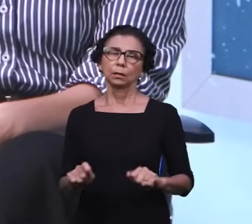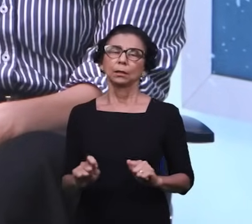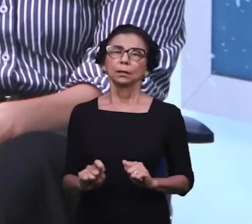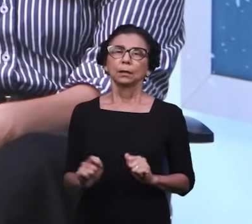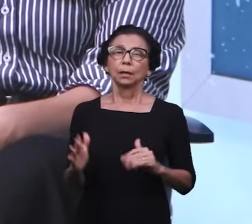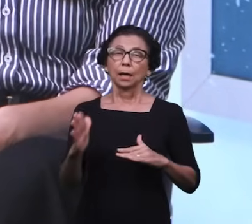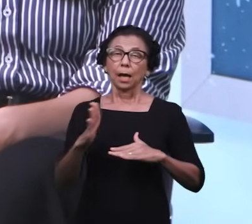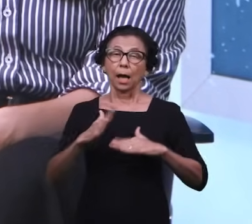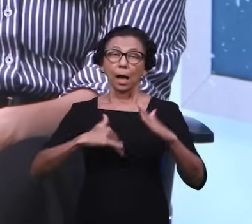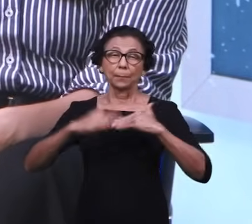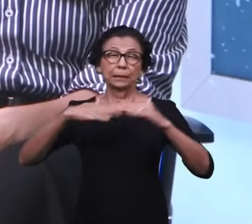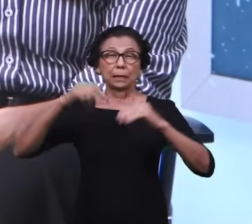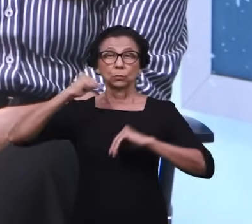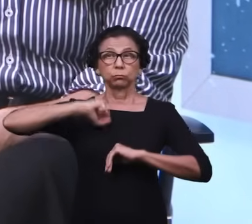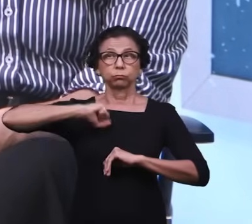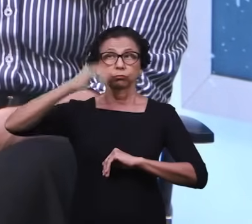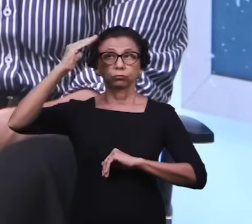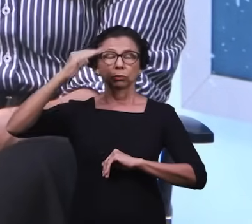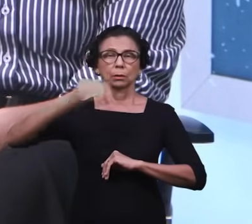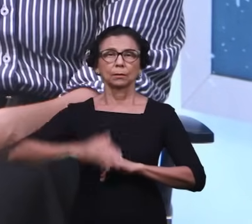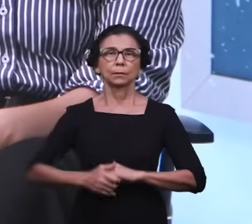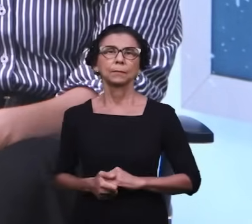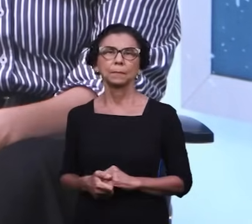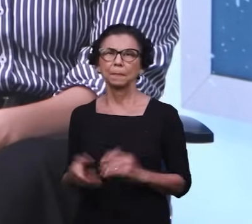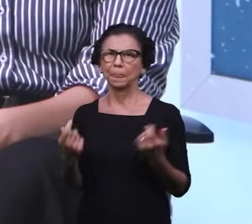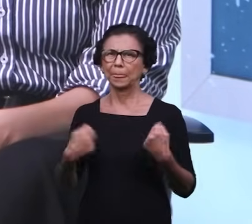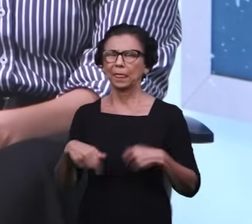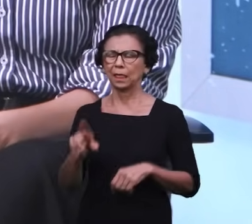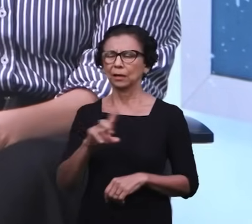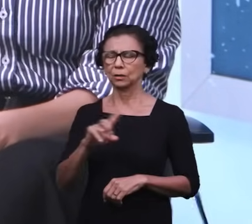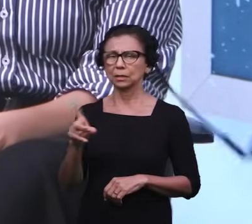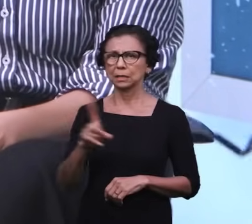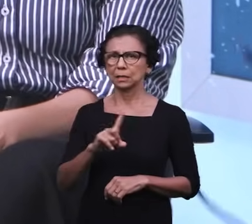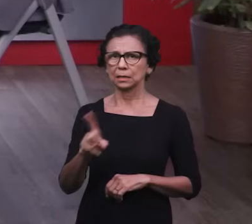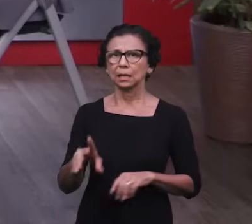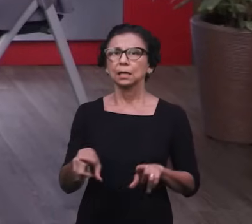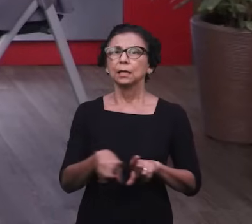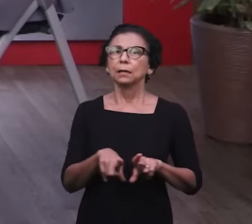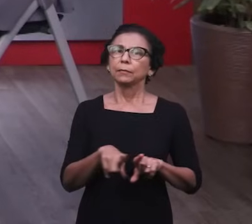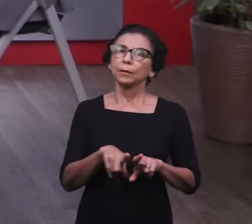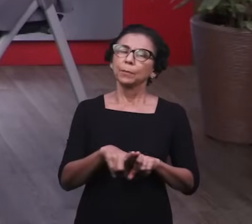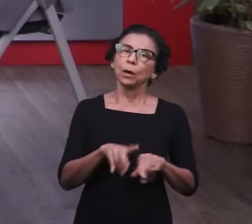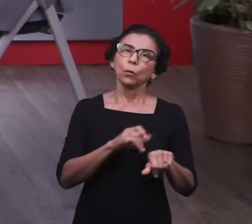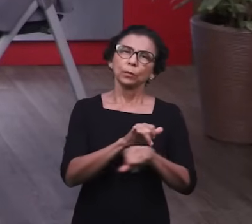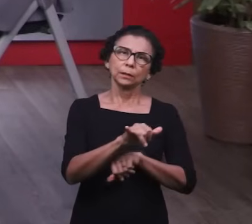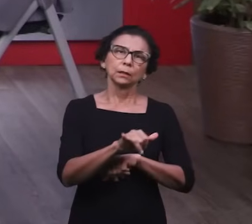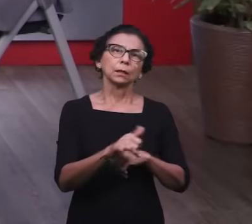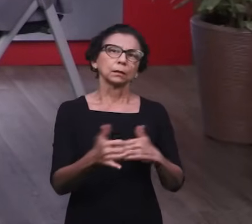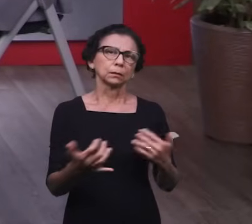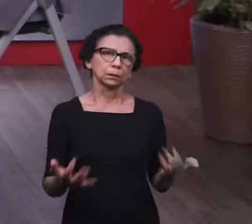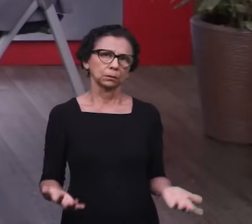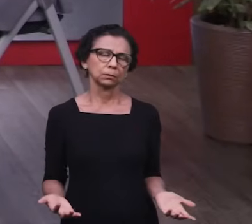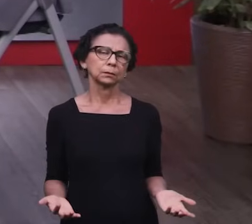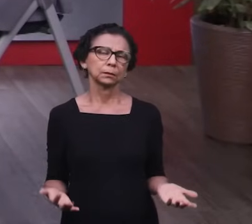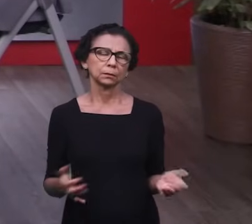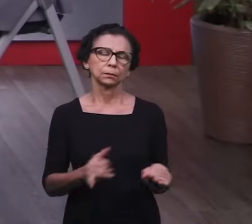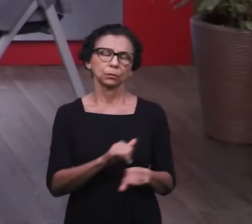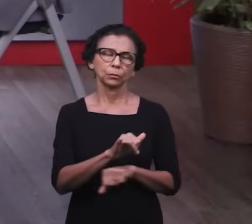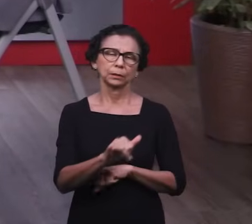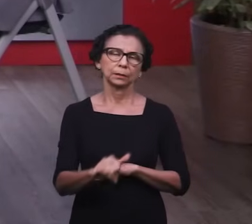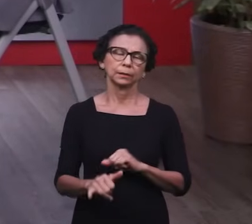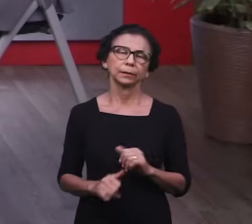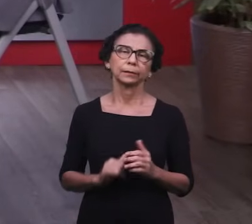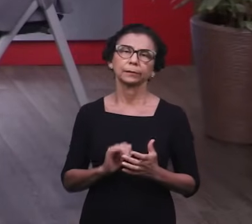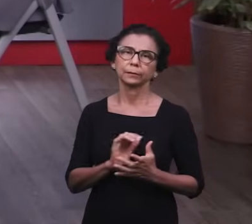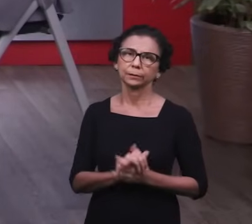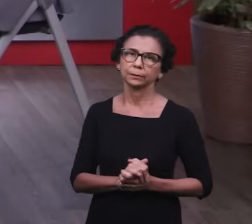não necessariamente ter altas habilidades, porque esse foi um outro Entendi. mito que por um Outro tempo mito, é verdade. funcionou. Todo É, autista que é Todo gênio. autista era tem um altas